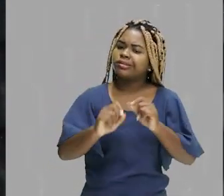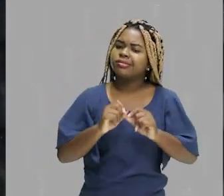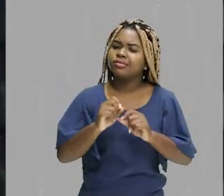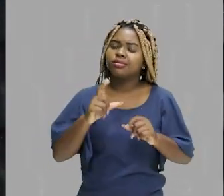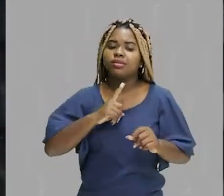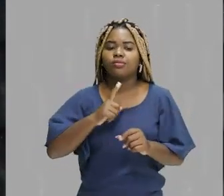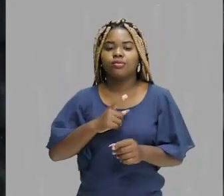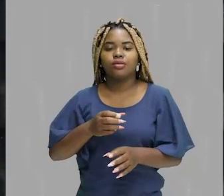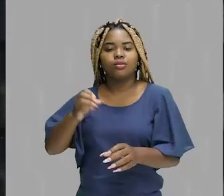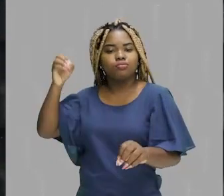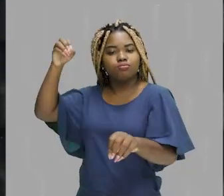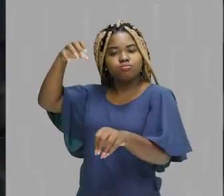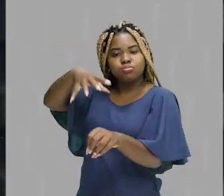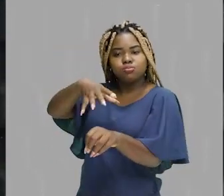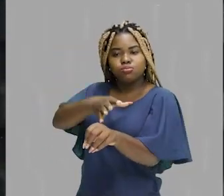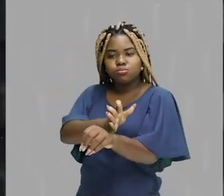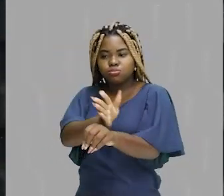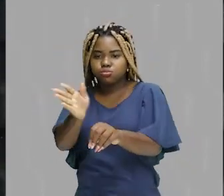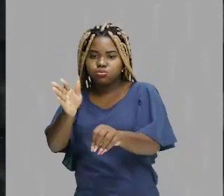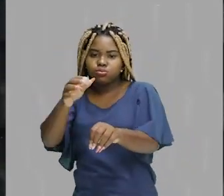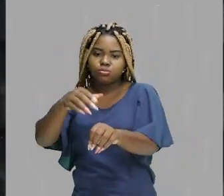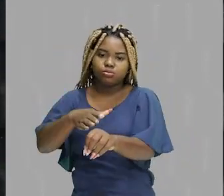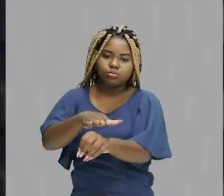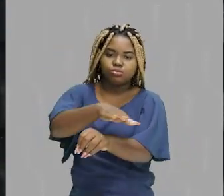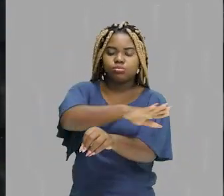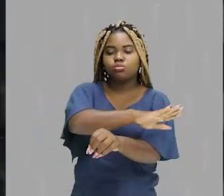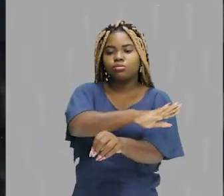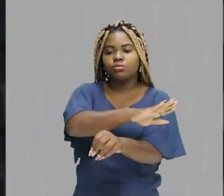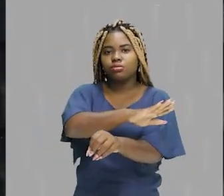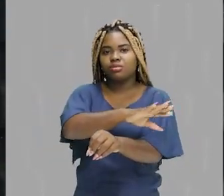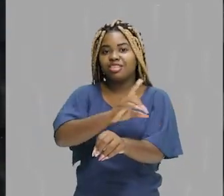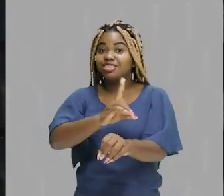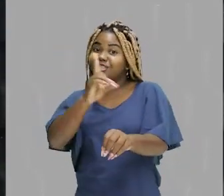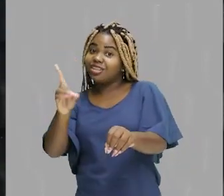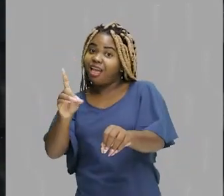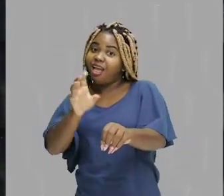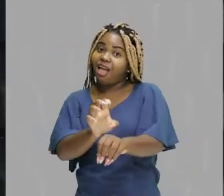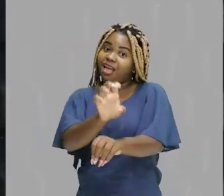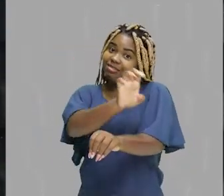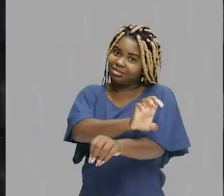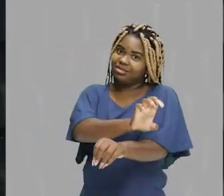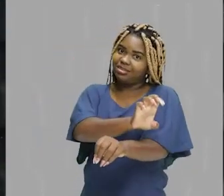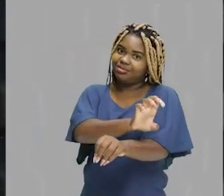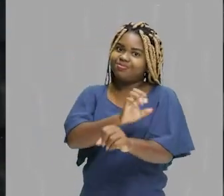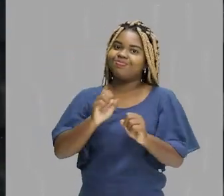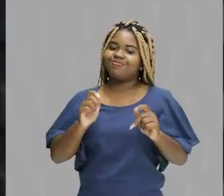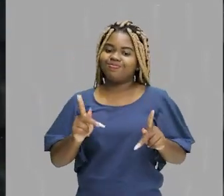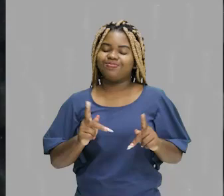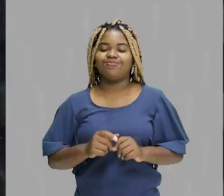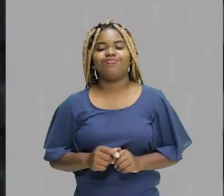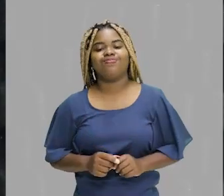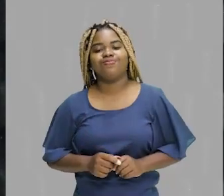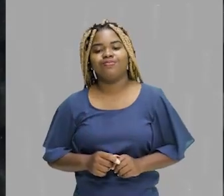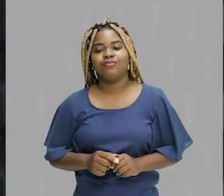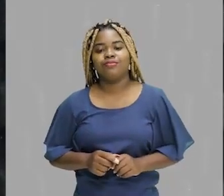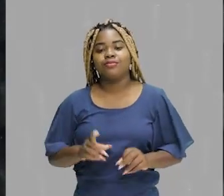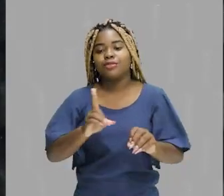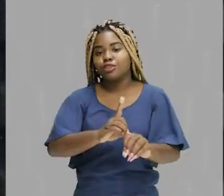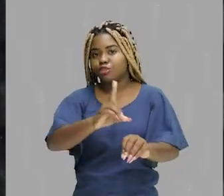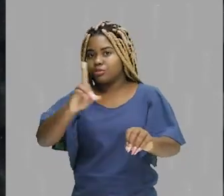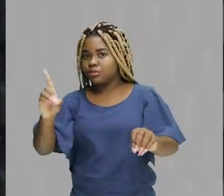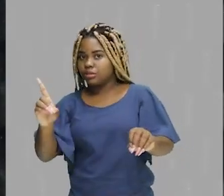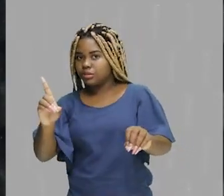desvio angular, só que em sentidos opostos. O isômero que produz o desvio para a direita é